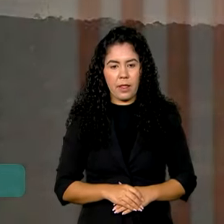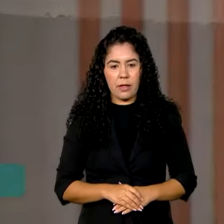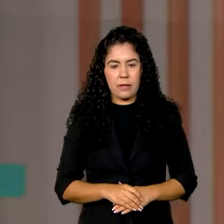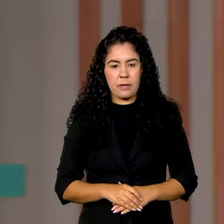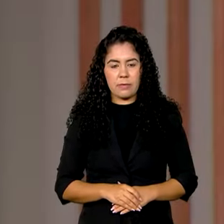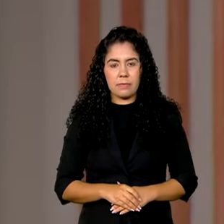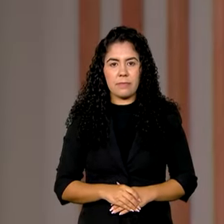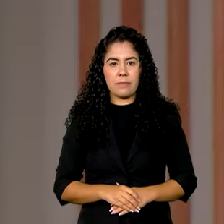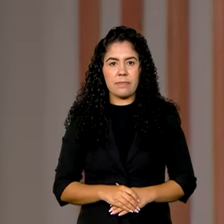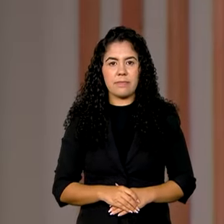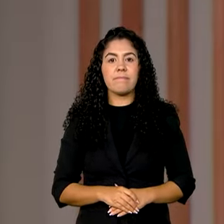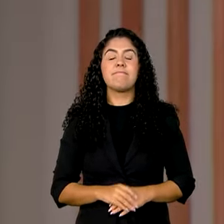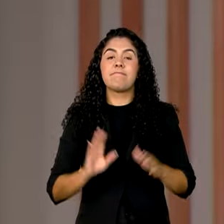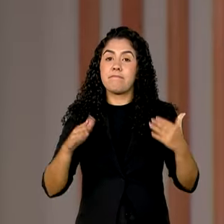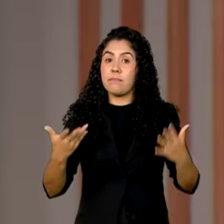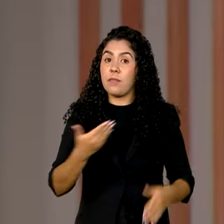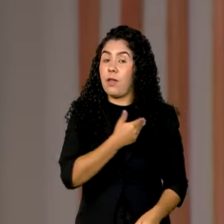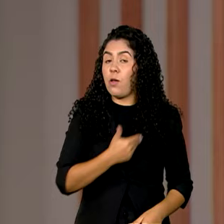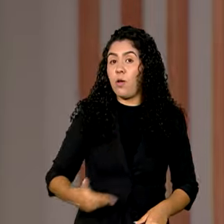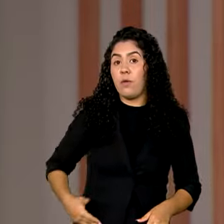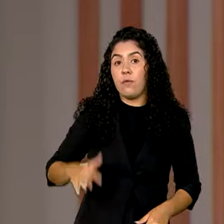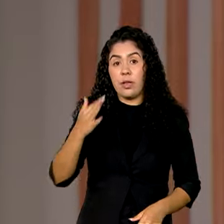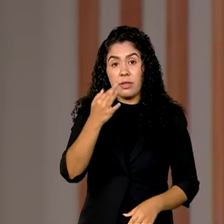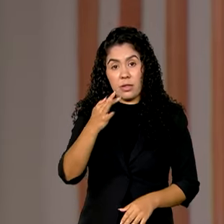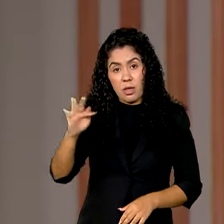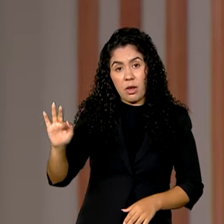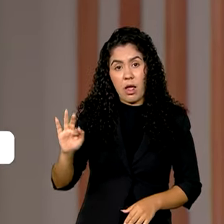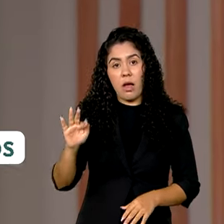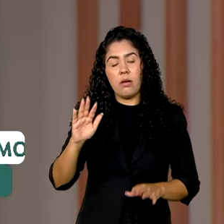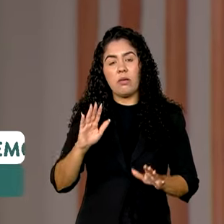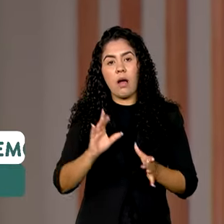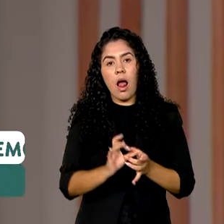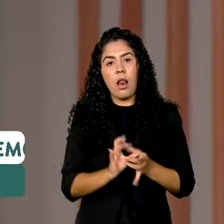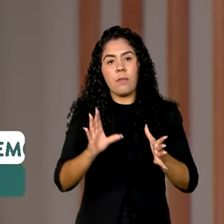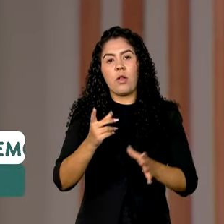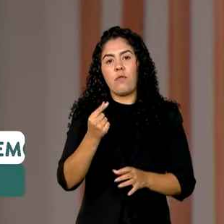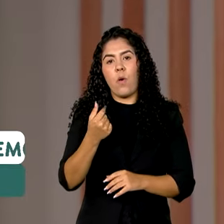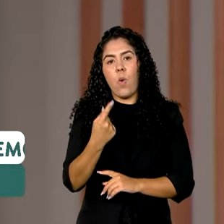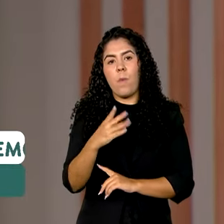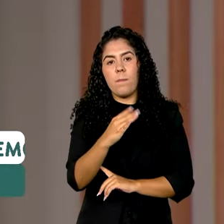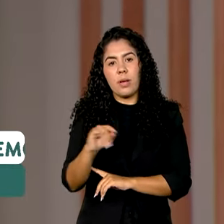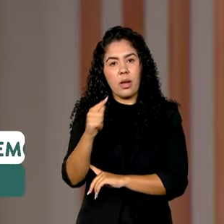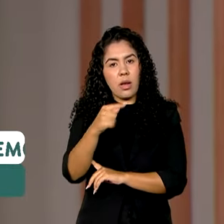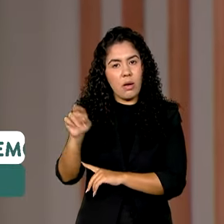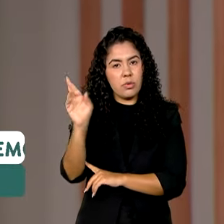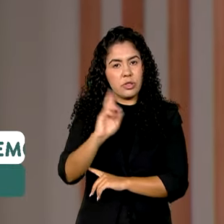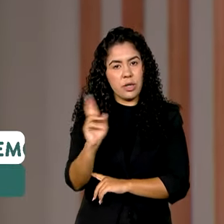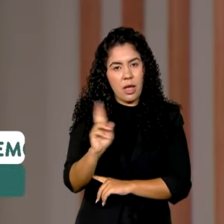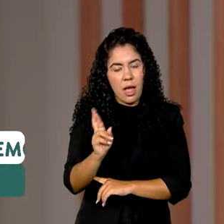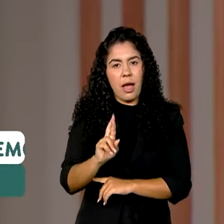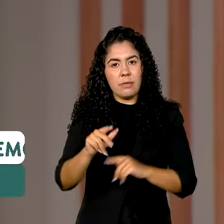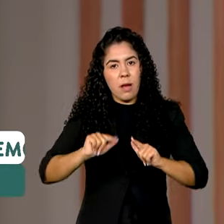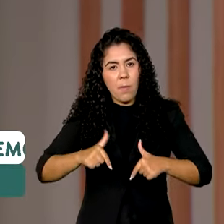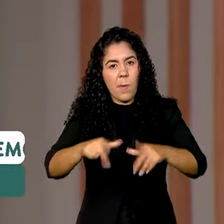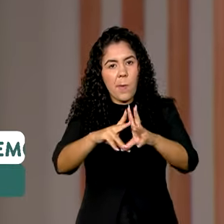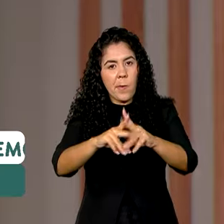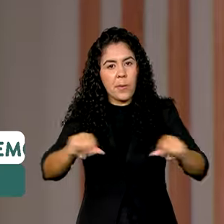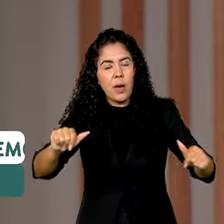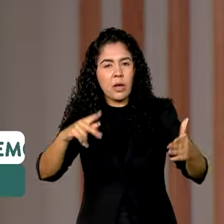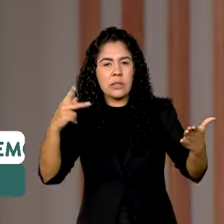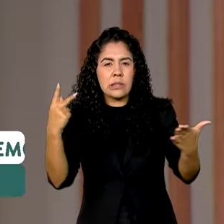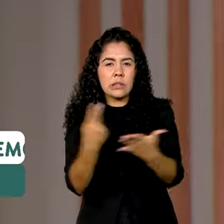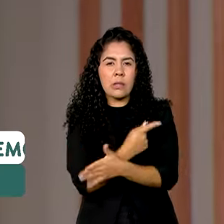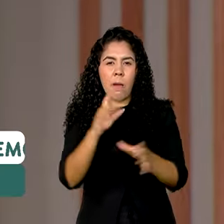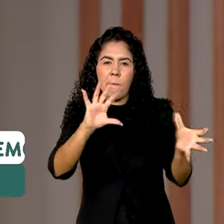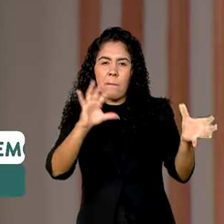países e o governo federal liberou quase R bilhão de reais para combater os efeitos dos eventos climáticos extremos